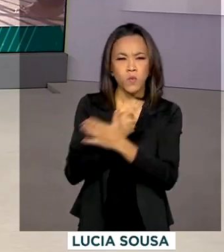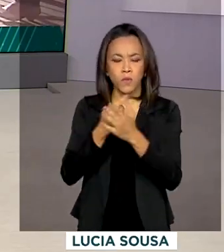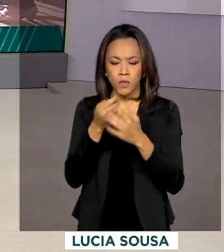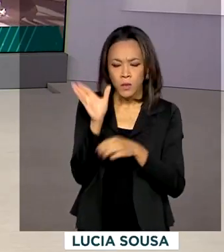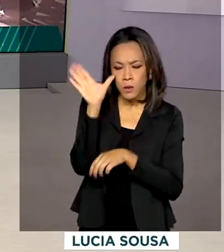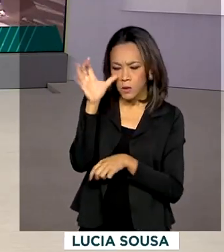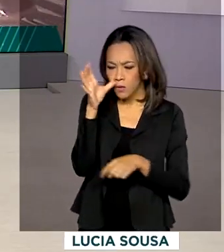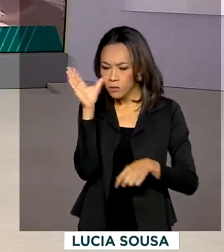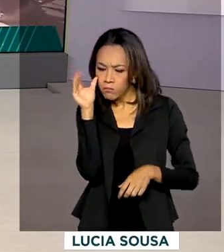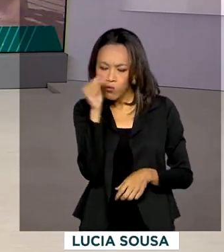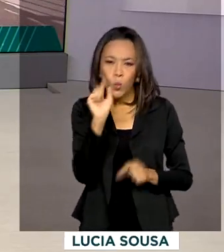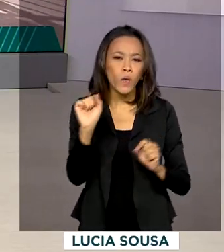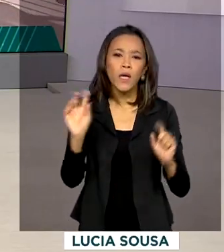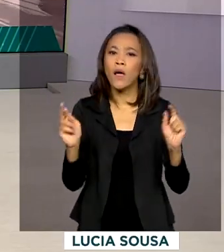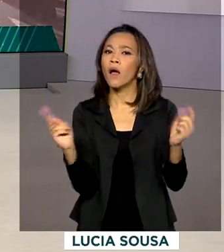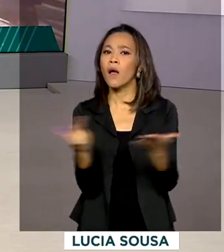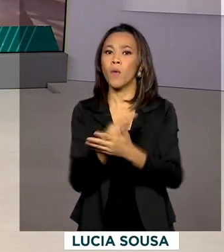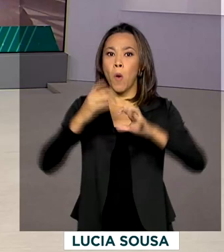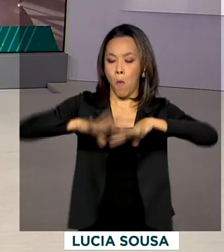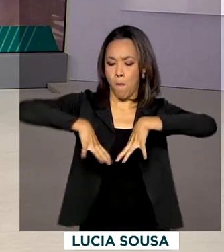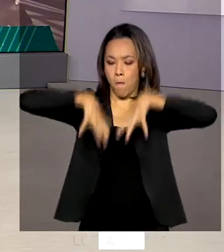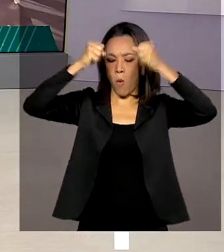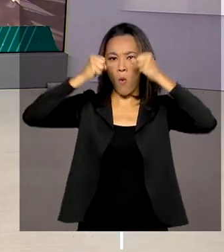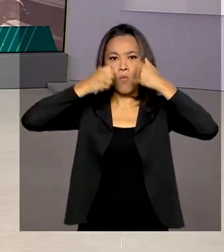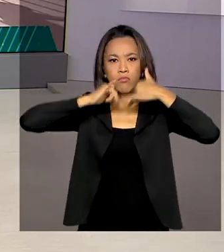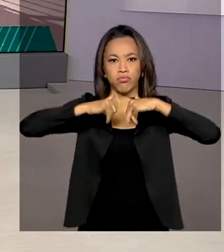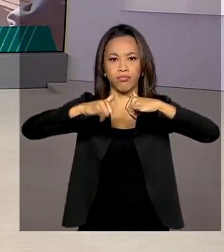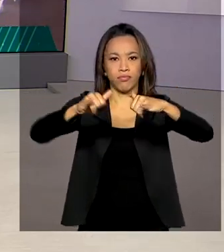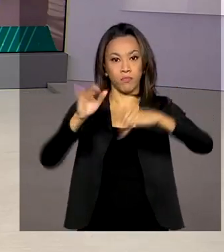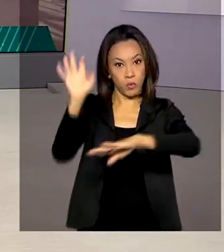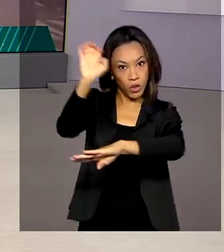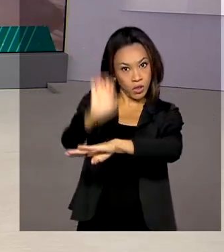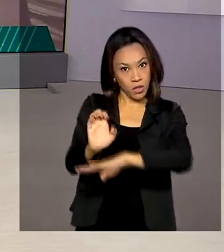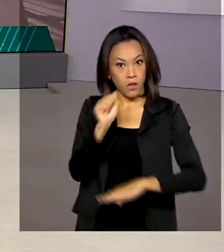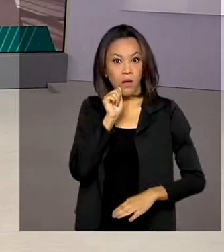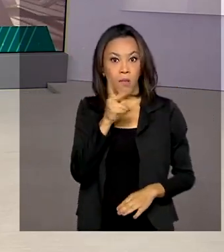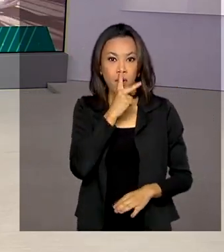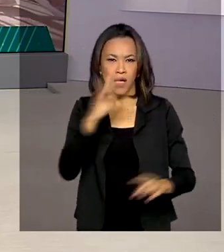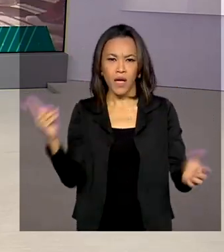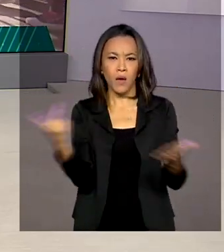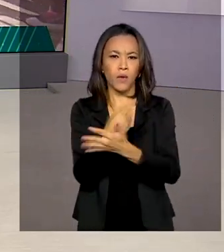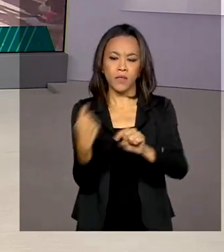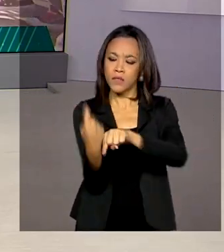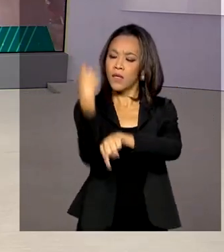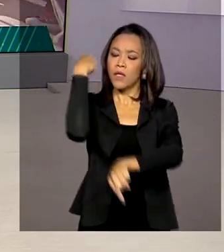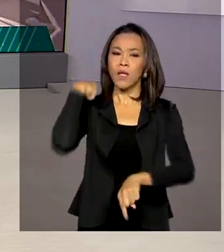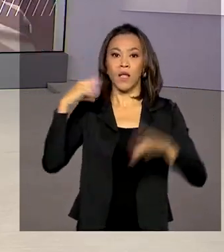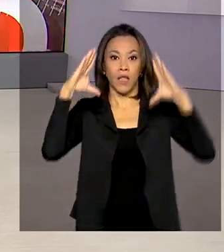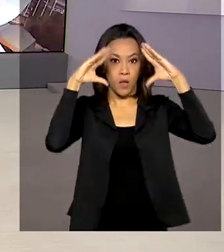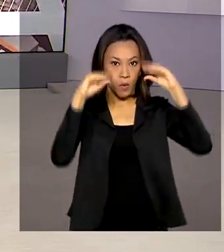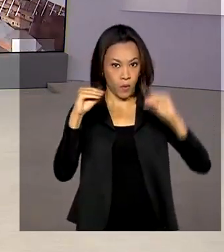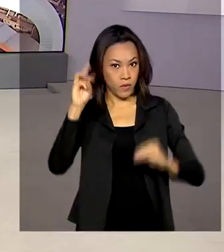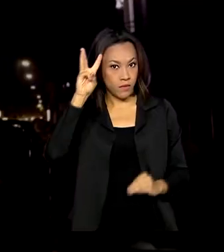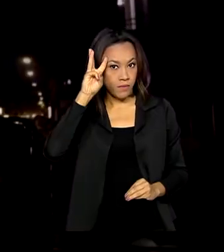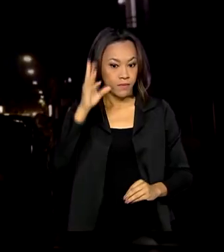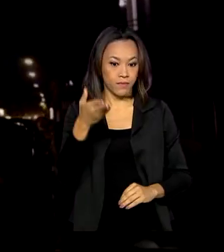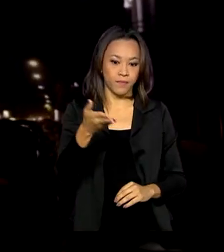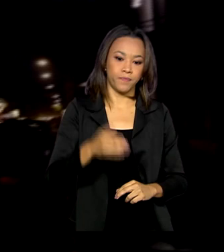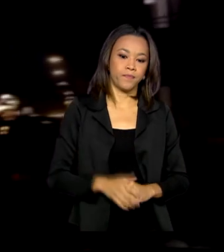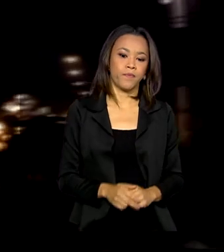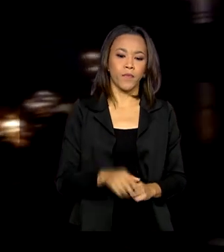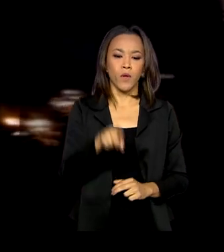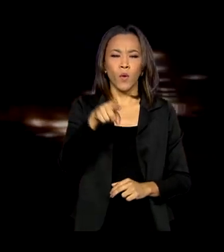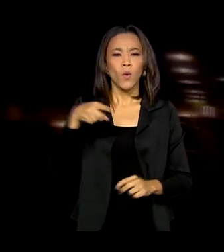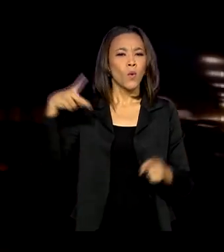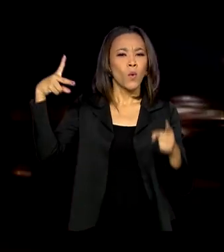nova interrupção no fornecimento de energia elétrica para o Estado, ocorrida na noite da última terça-feira. O